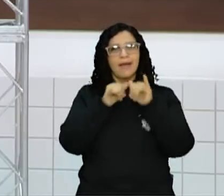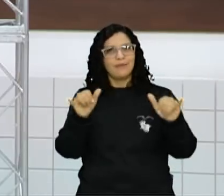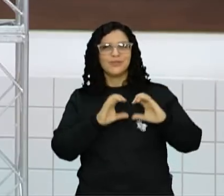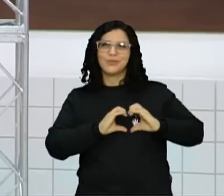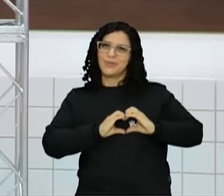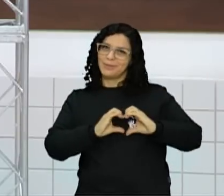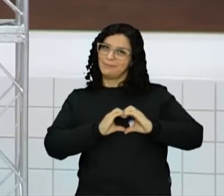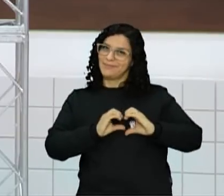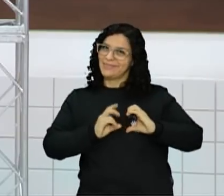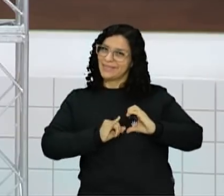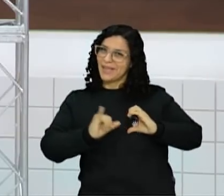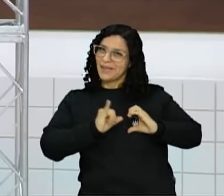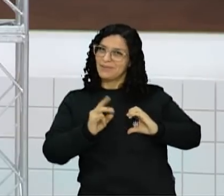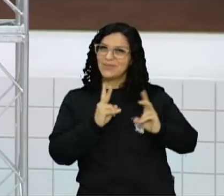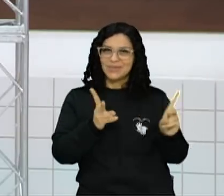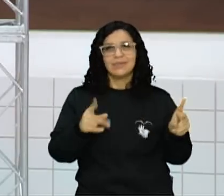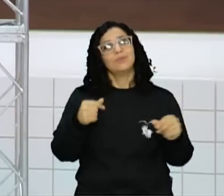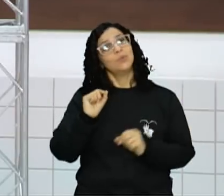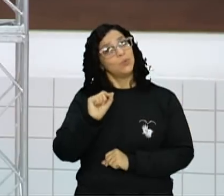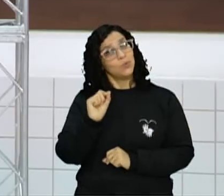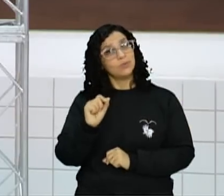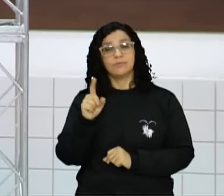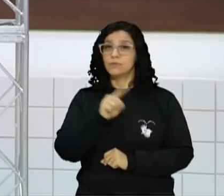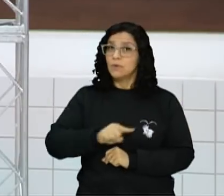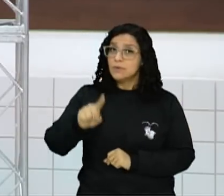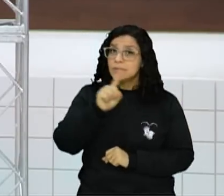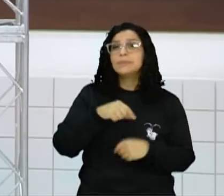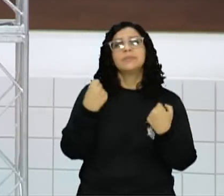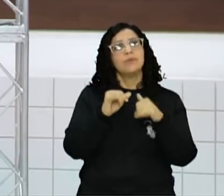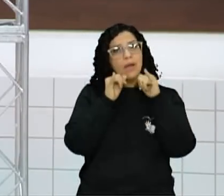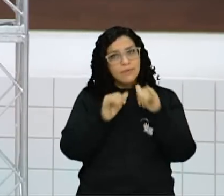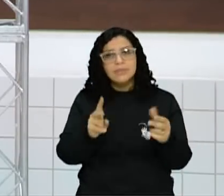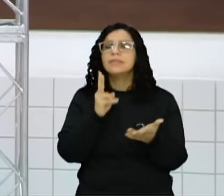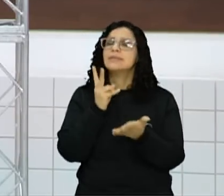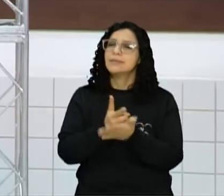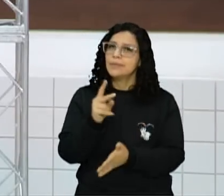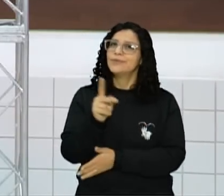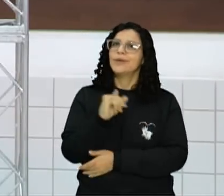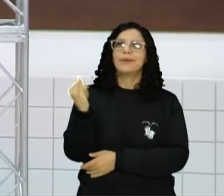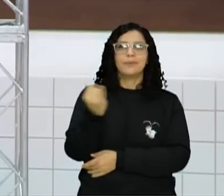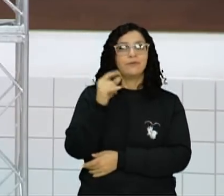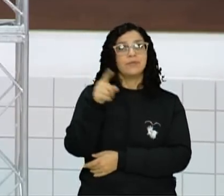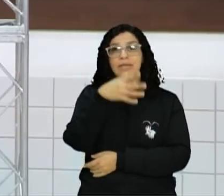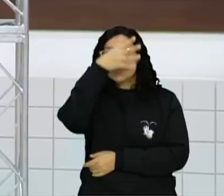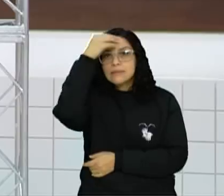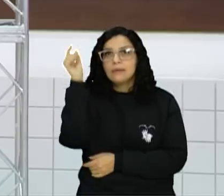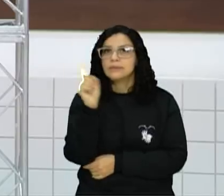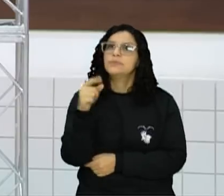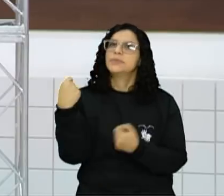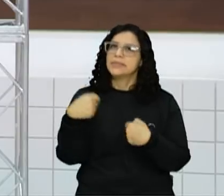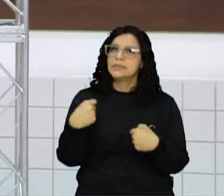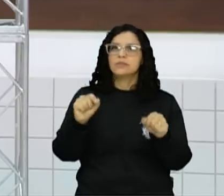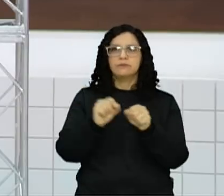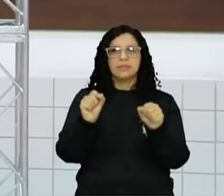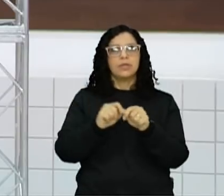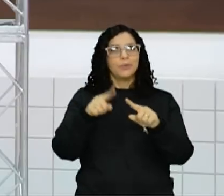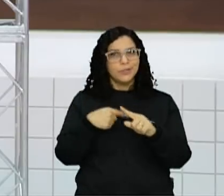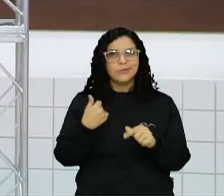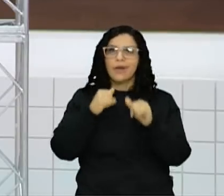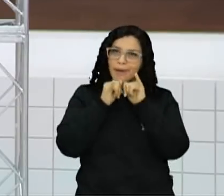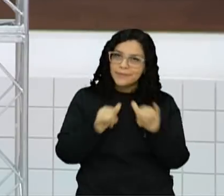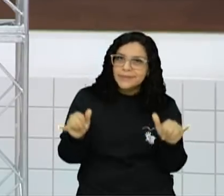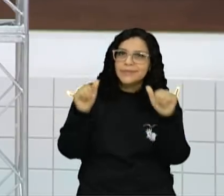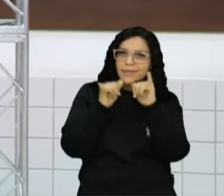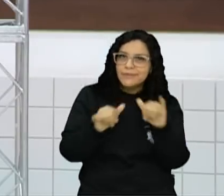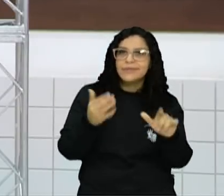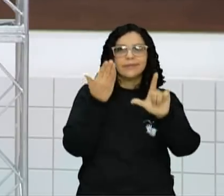do coração de sempre para vocês, tá? Tem que dar o recado sempre, professora, é importante que vocês sempre façam, por isso que a gente bate na tecla, vai